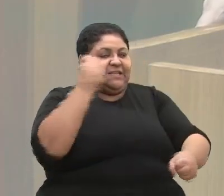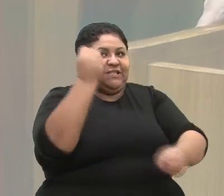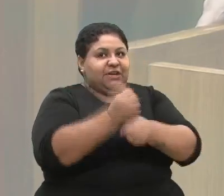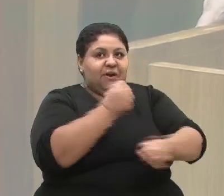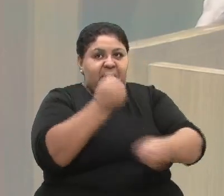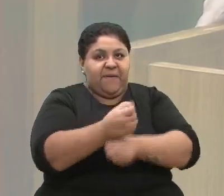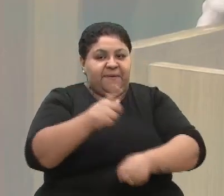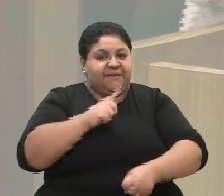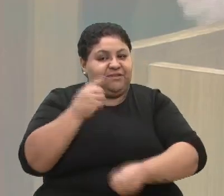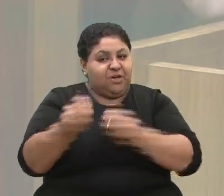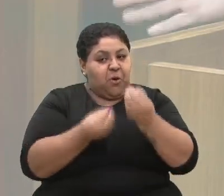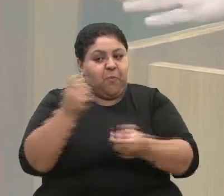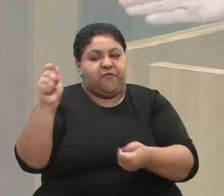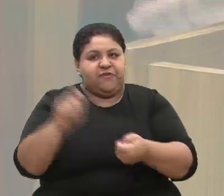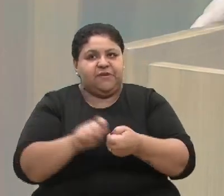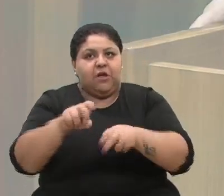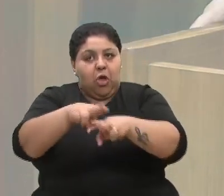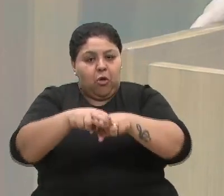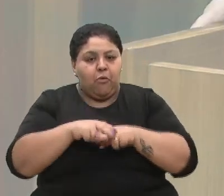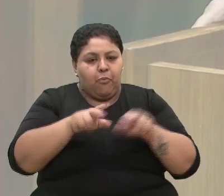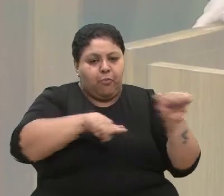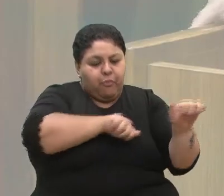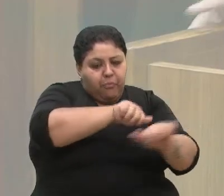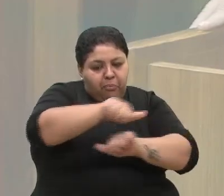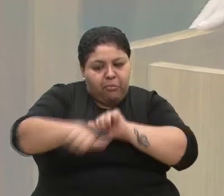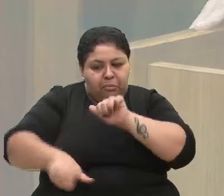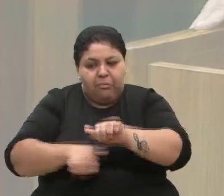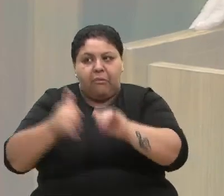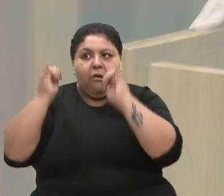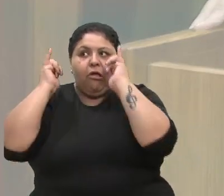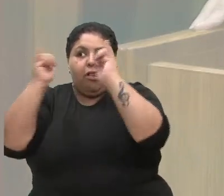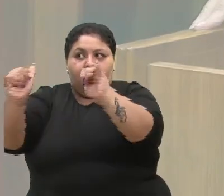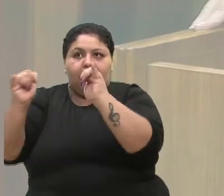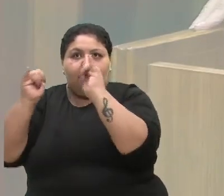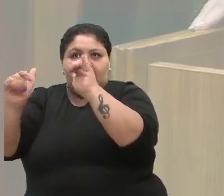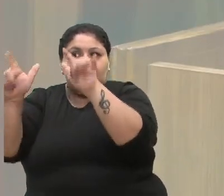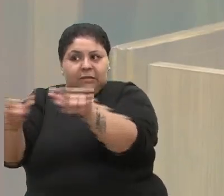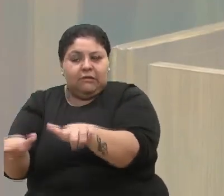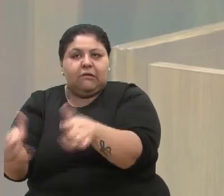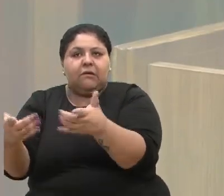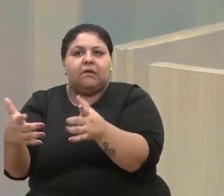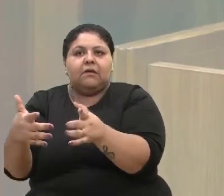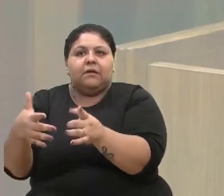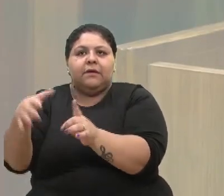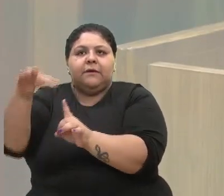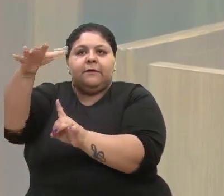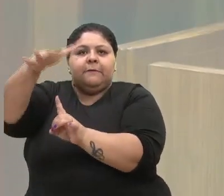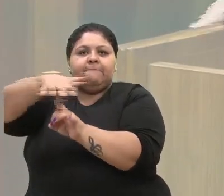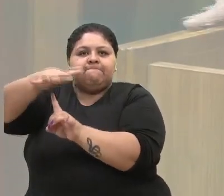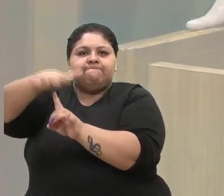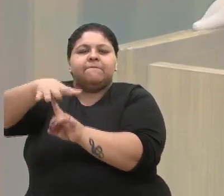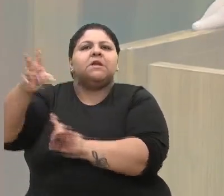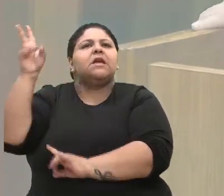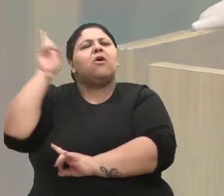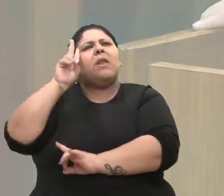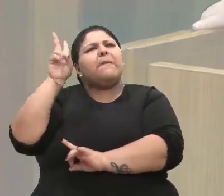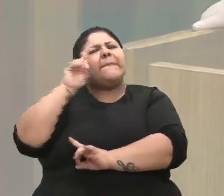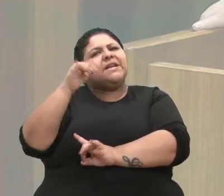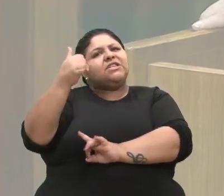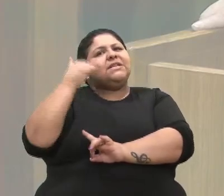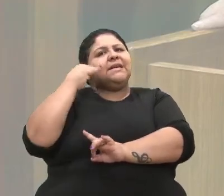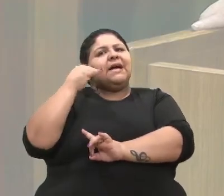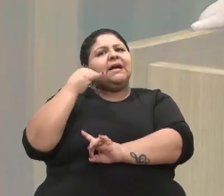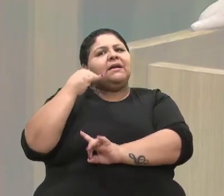tinha o que fazer, por isso que foi trocada as paradas de ônibus de lugar, eu lembrei de ligar para o Dair e falar com o